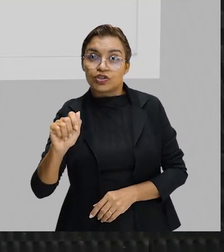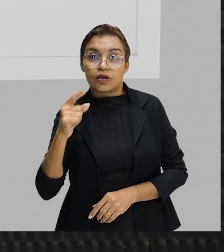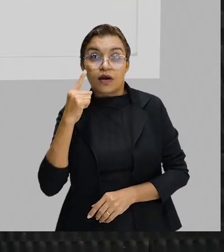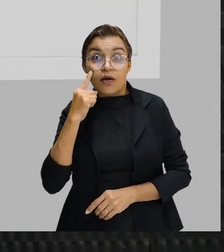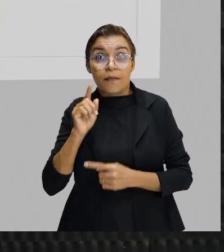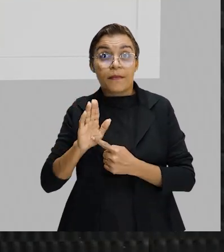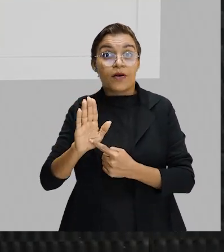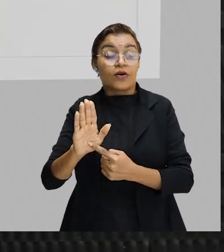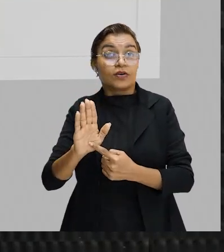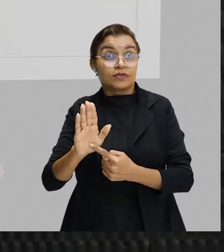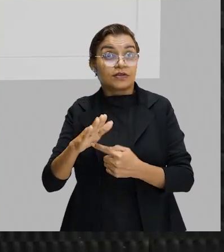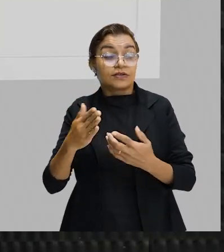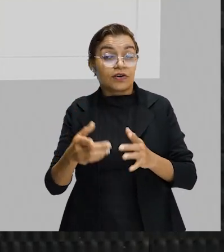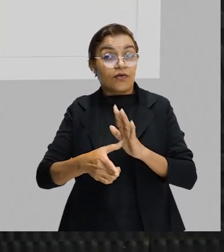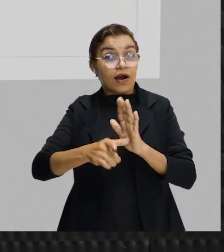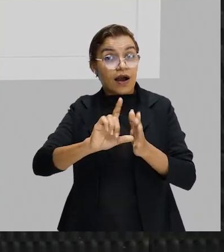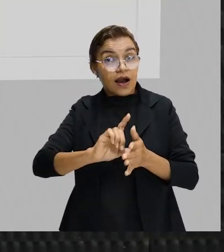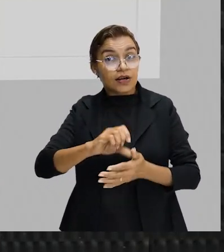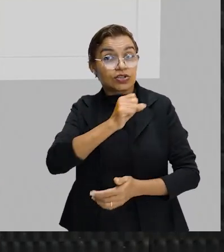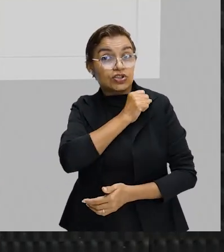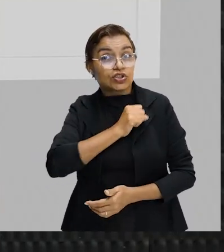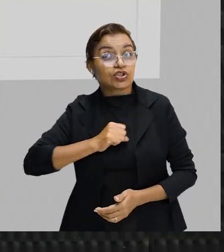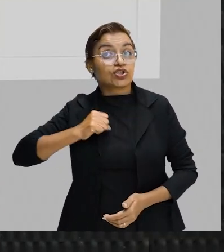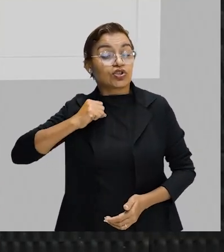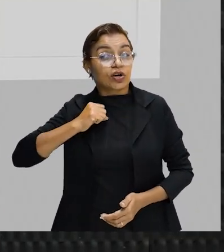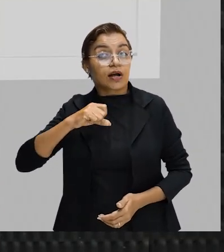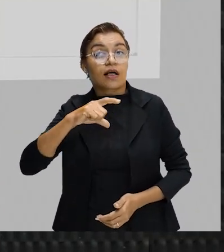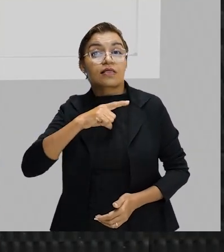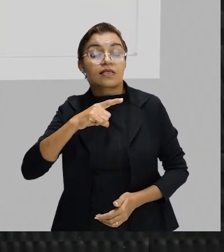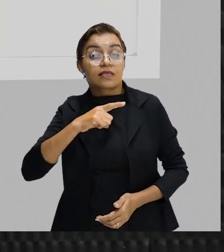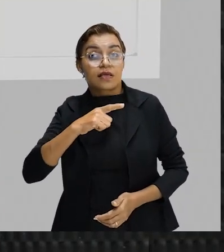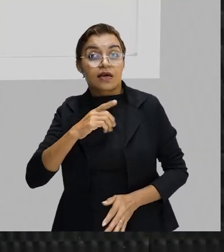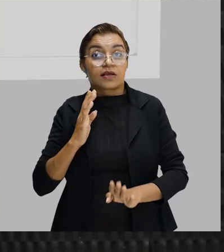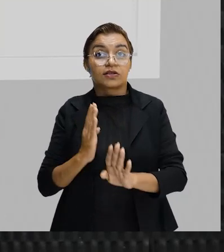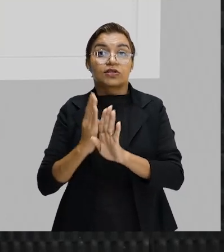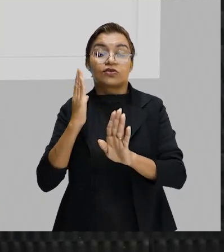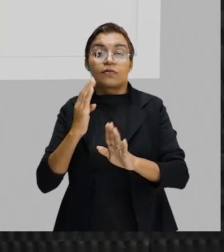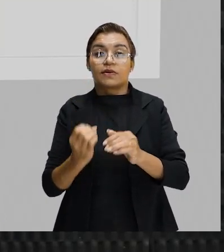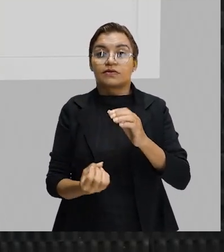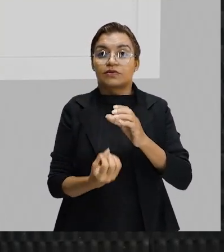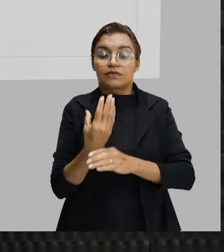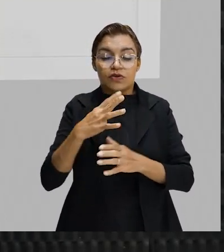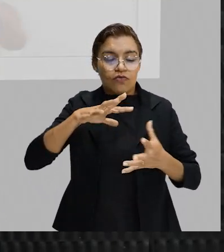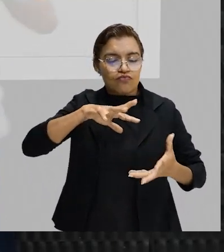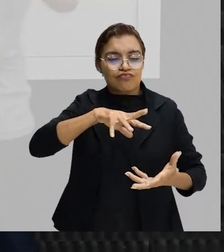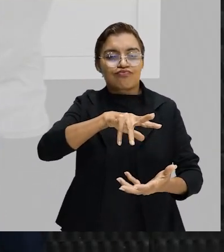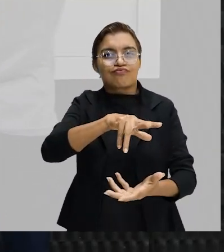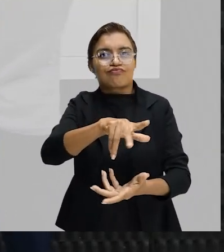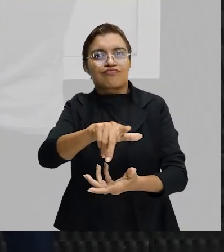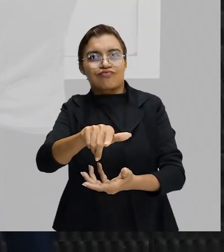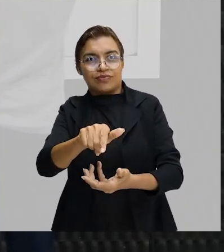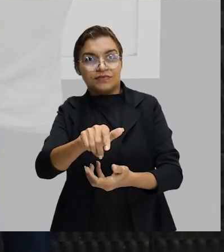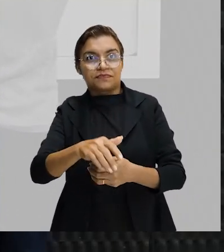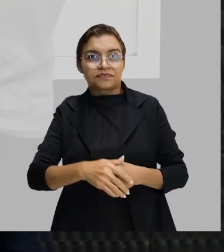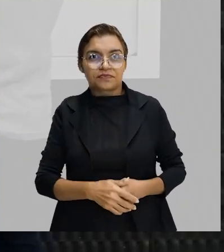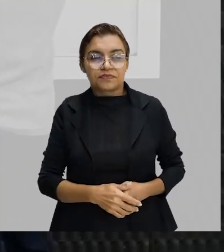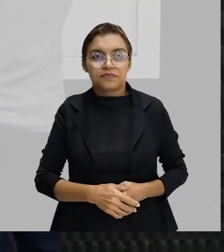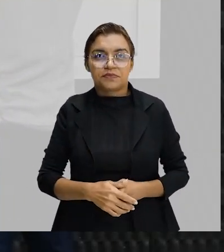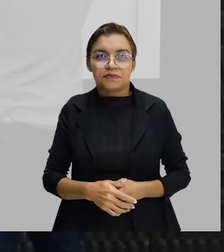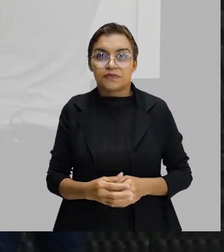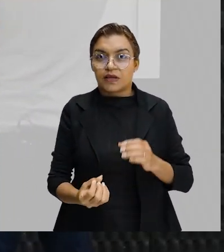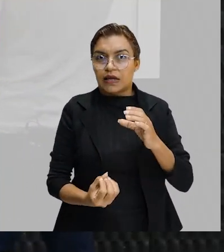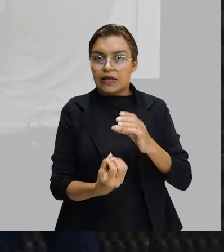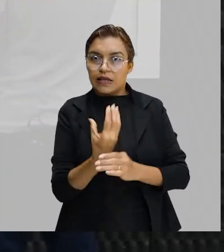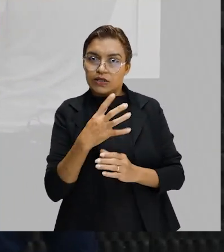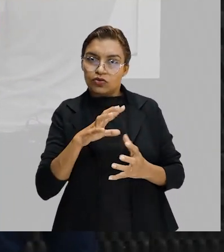aqui. Então, os pré-socráticos, né? A famosa descoberta da origem do universo, ó. Aqui a busca pela